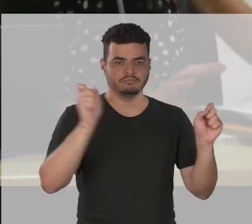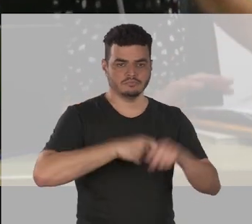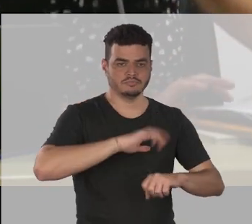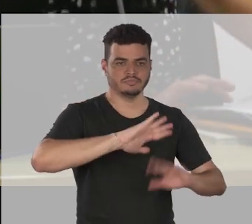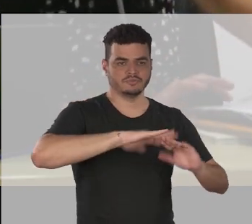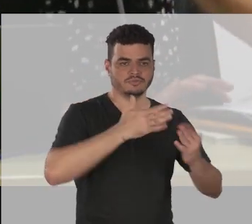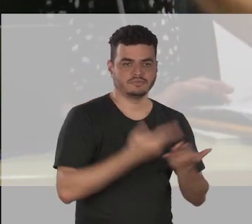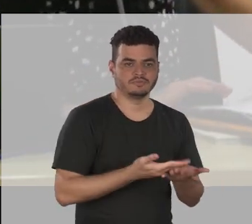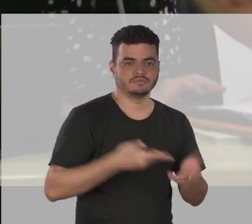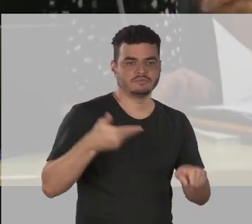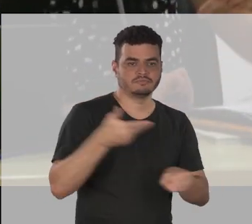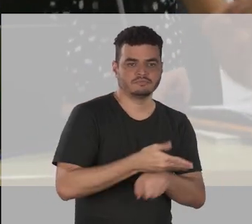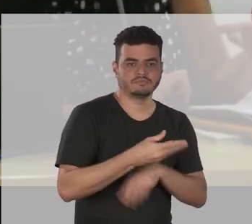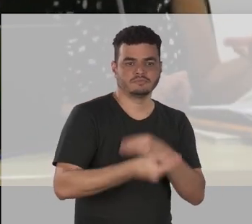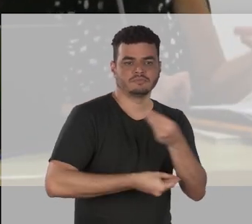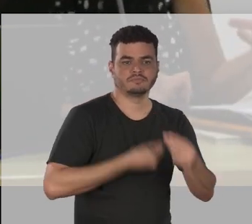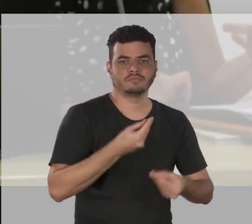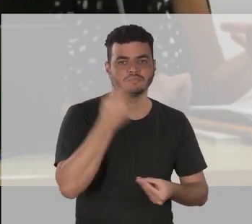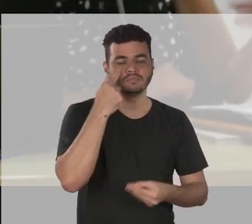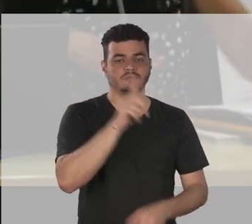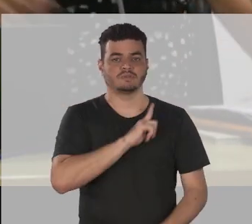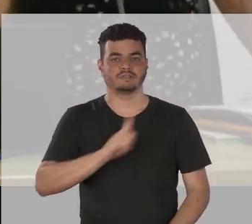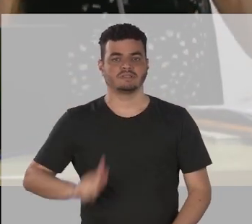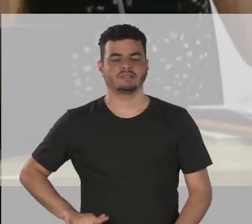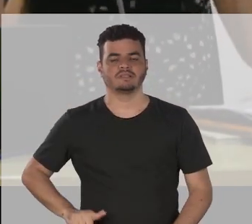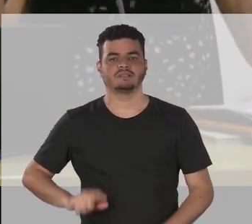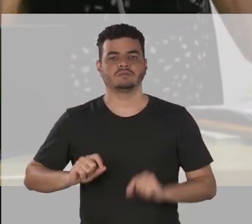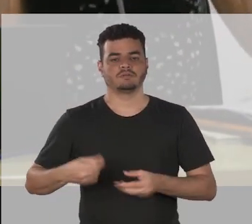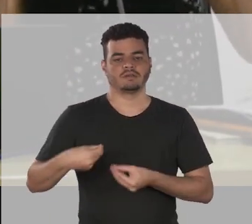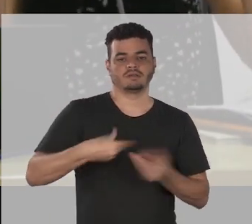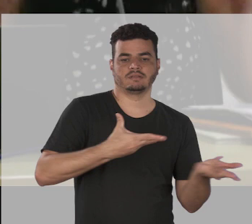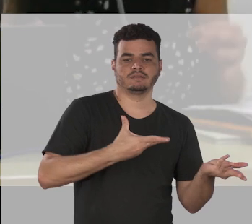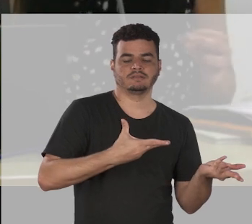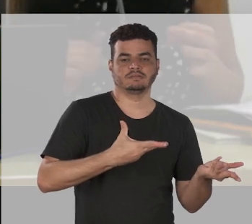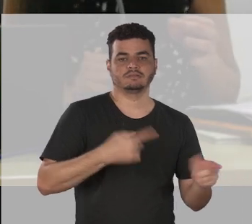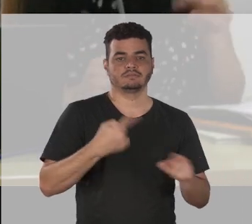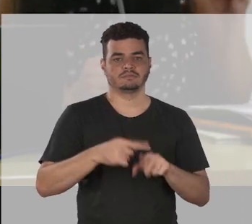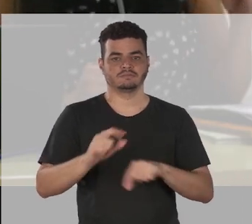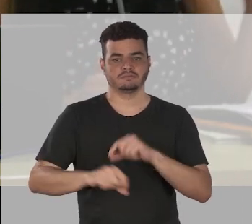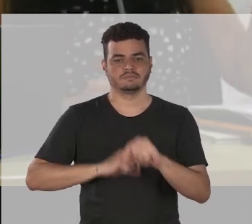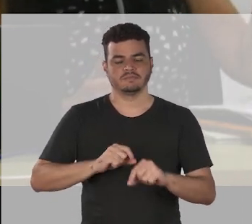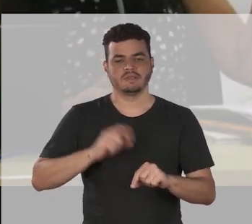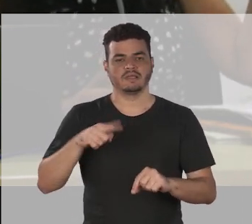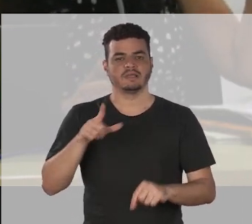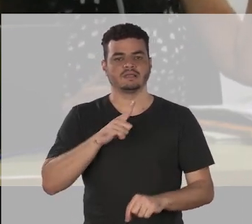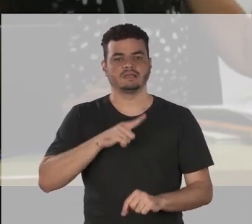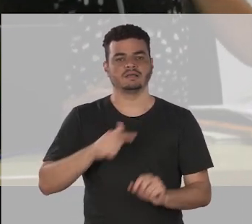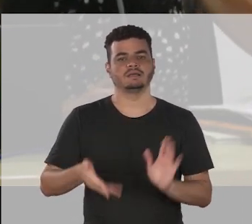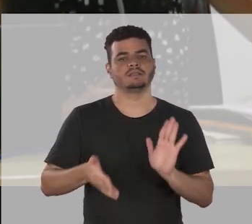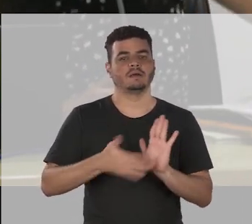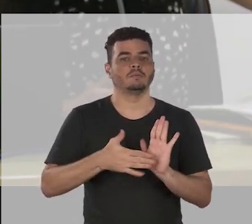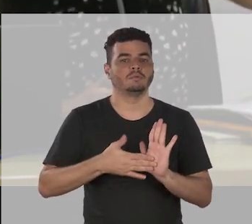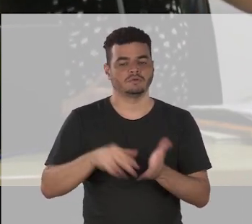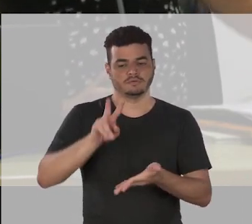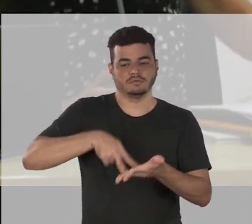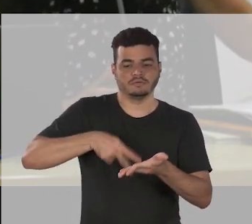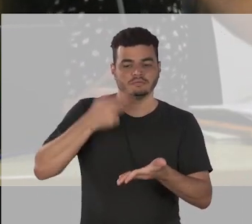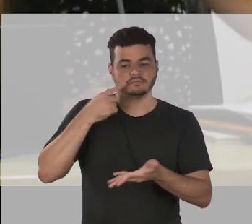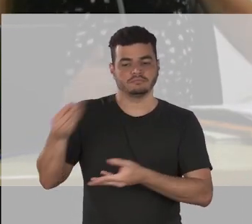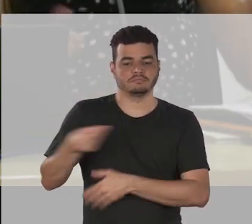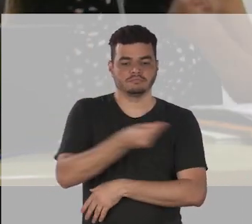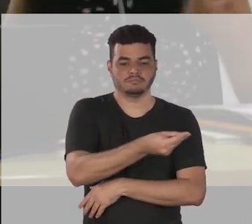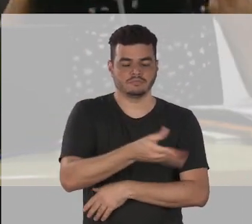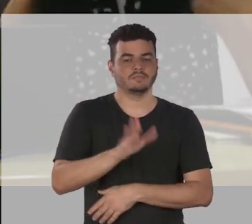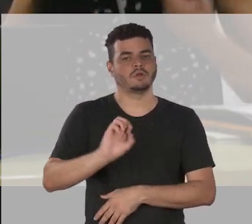escolas na Argentina por meio do Plano Nacional de Leitura, que já digo, um estudo introvertido há um tempo, mas